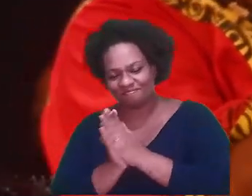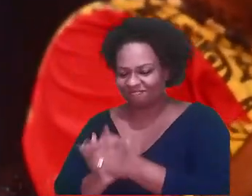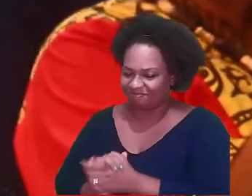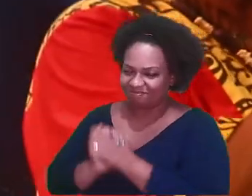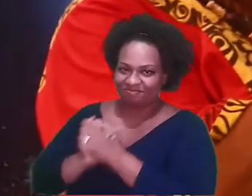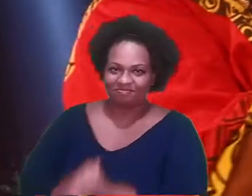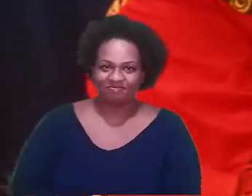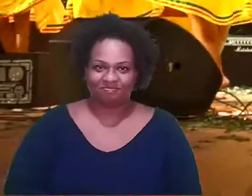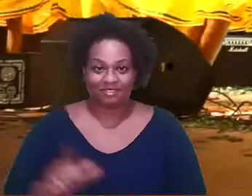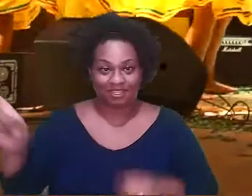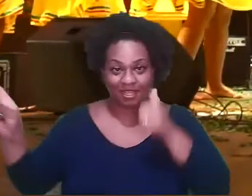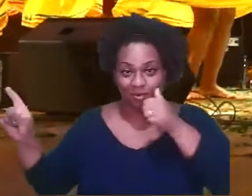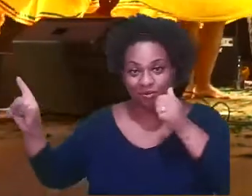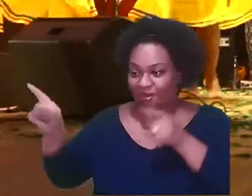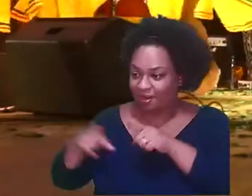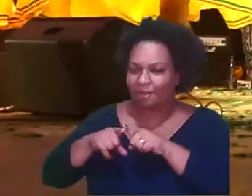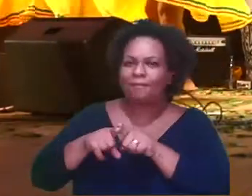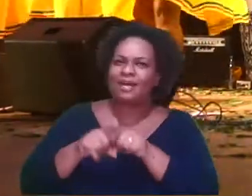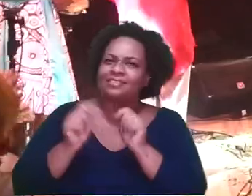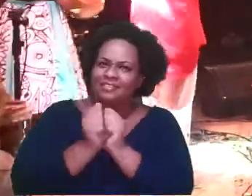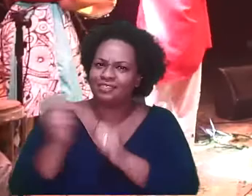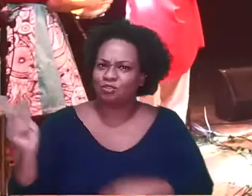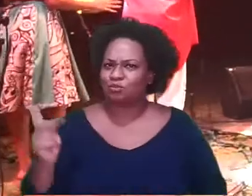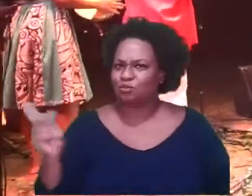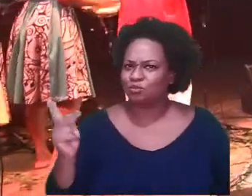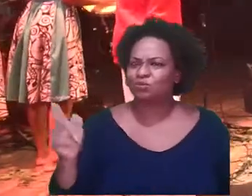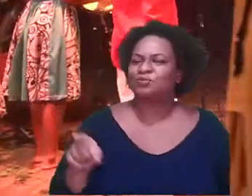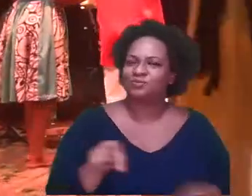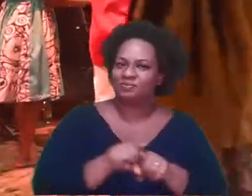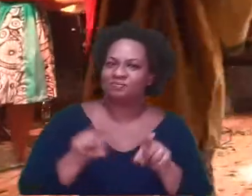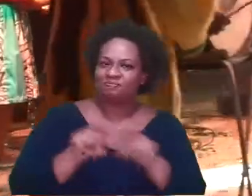também aqui com uma parceria aqui com Dona Lindu.